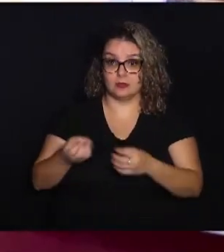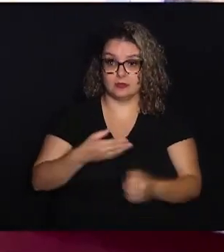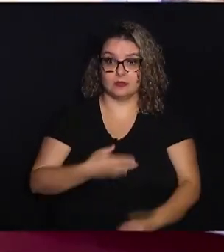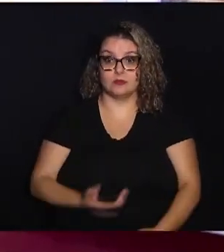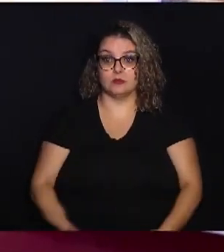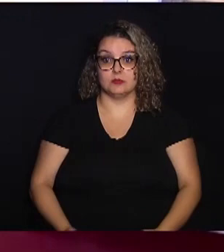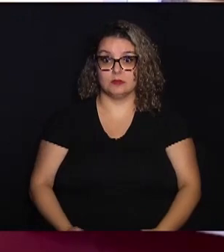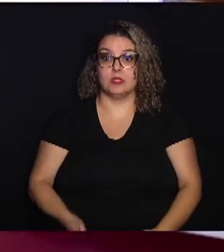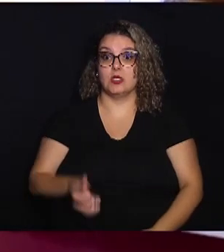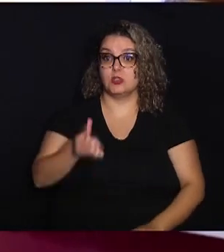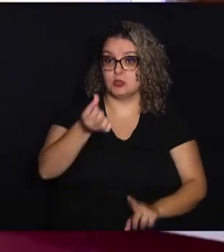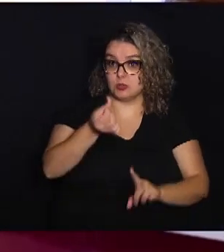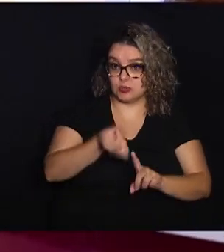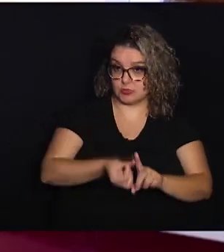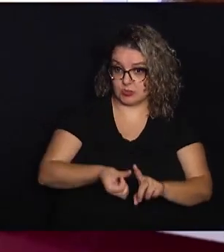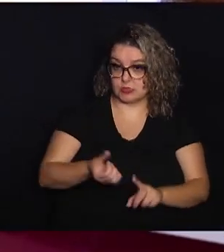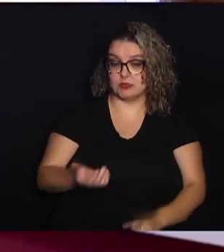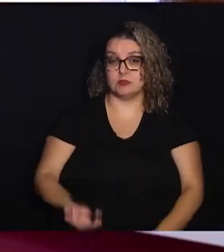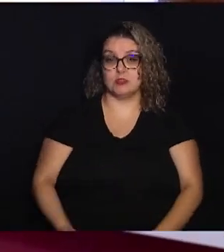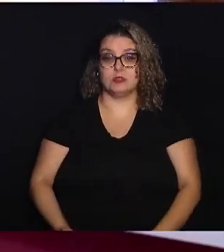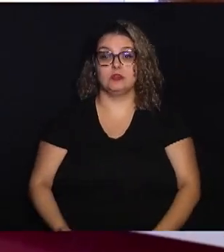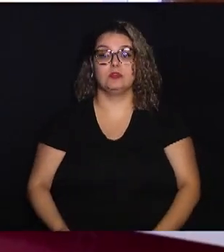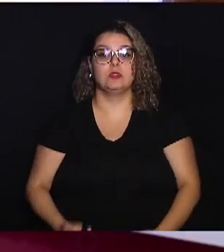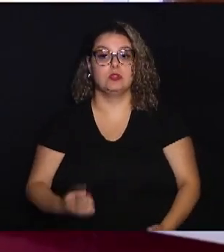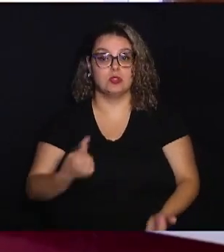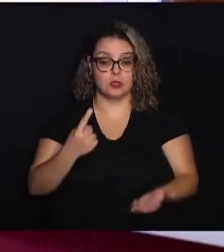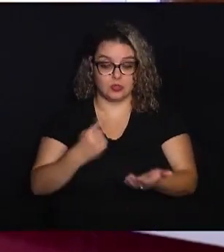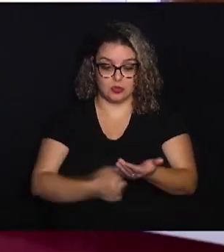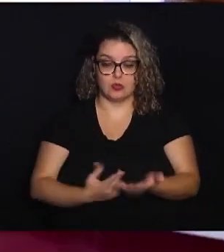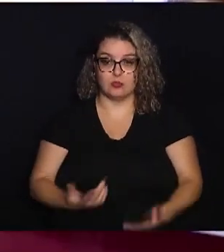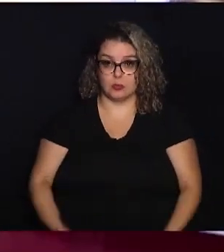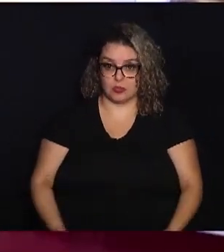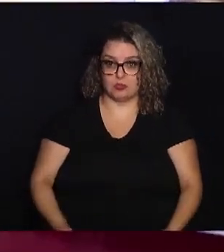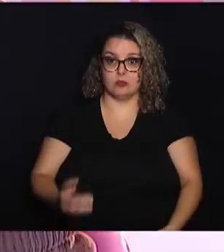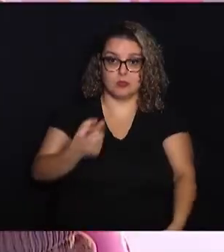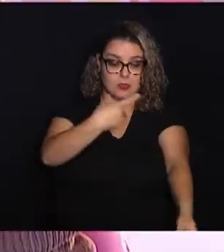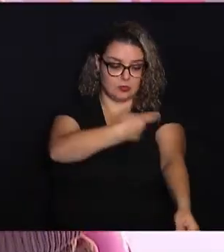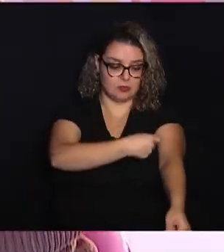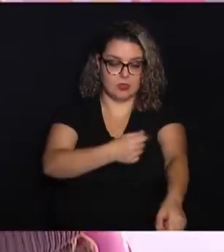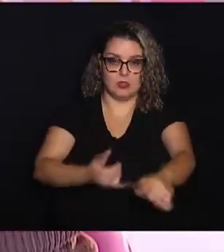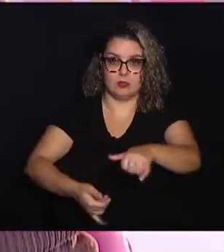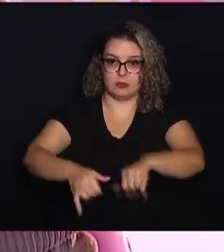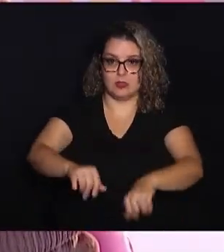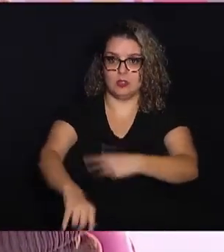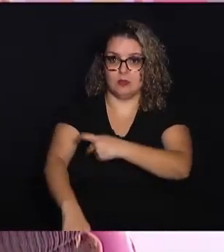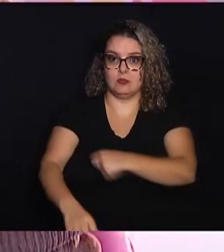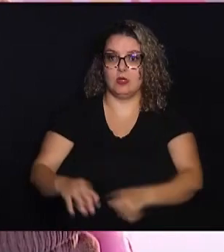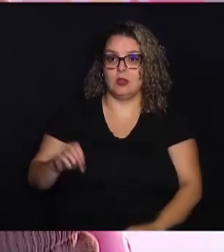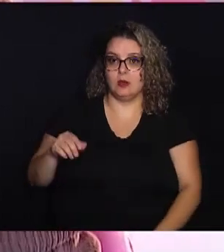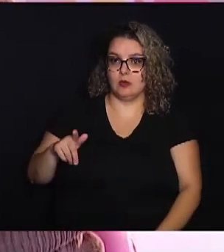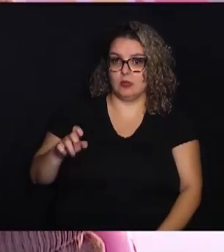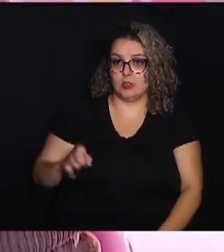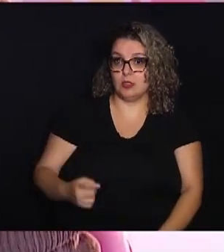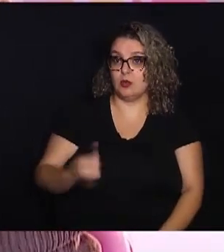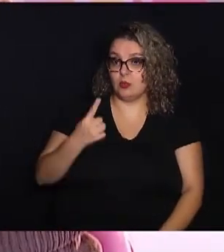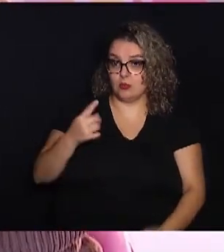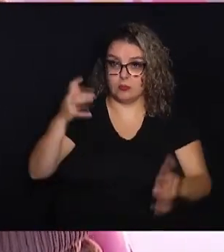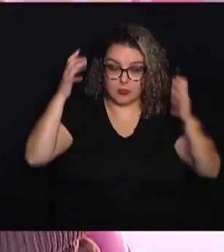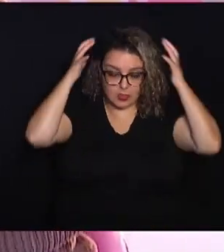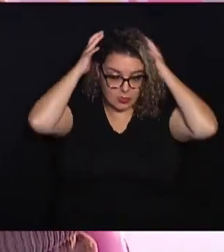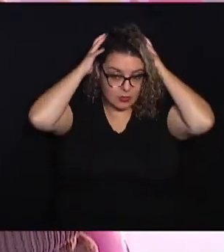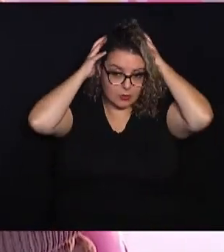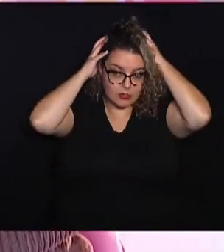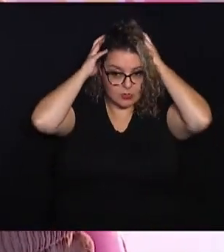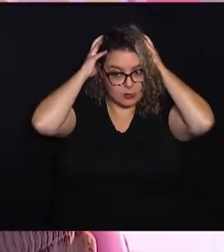mínimo 6 meses e um comprovante de que está fazendo quimioterapia. A ONG só doa uma peruca por pessoa,